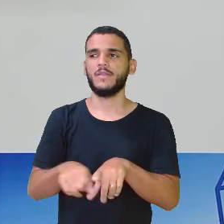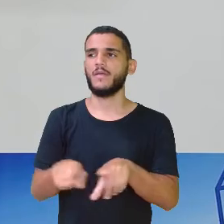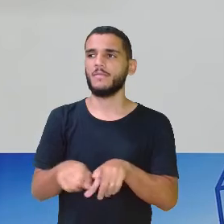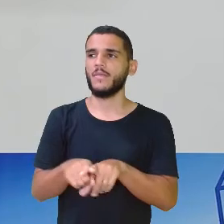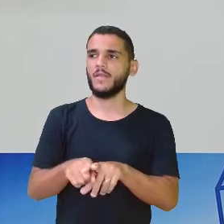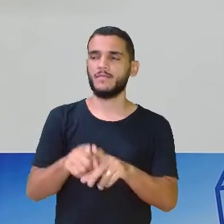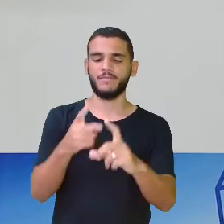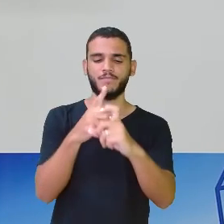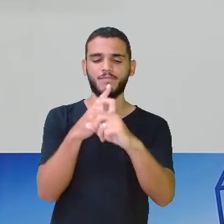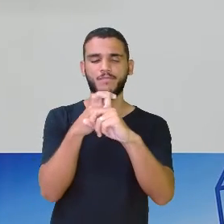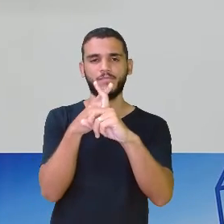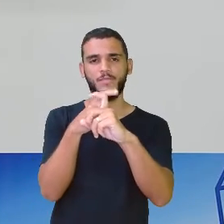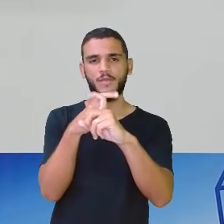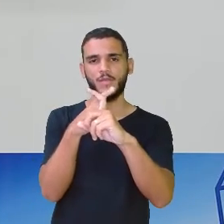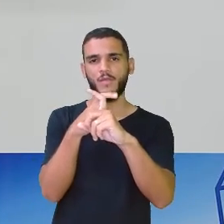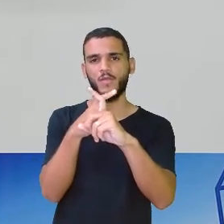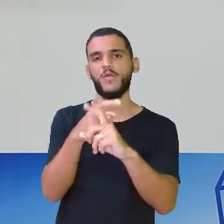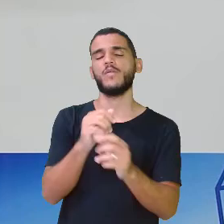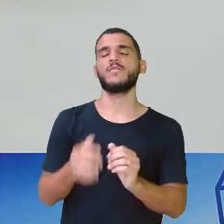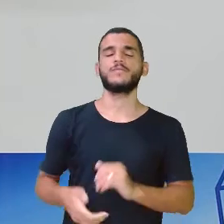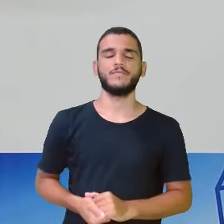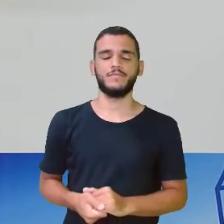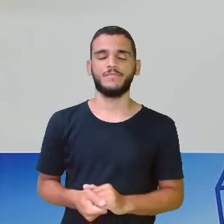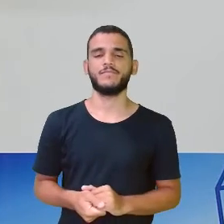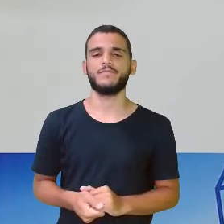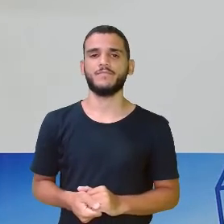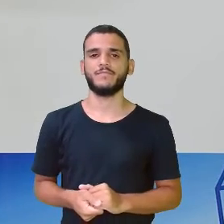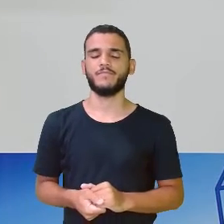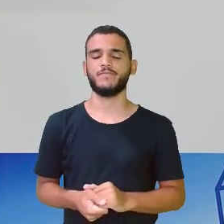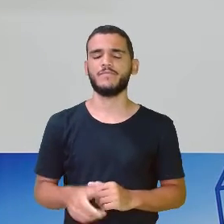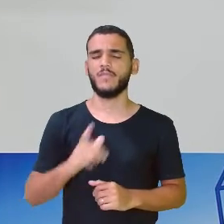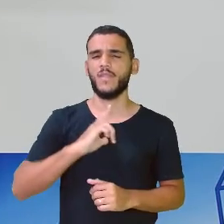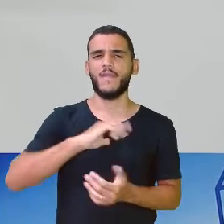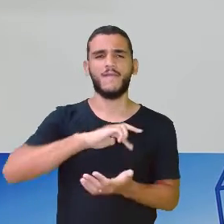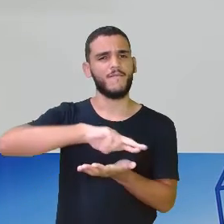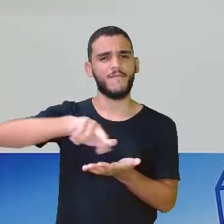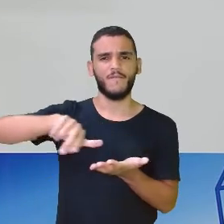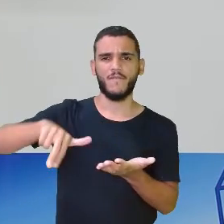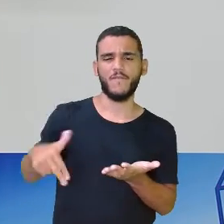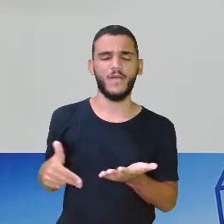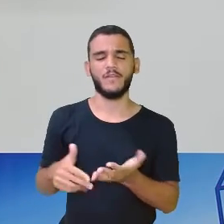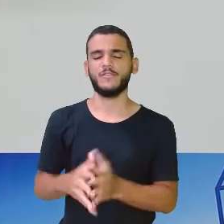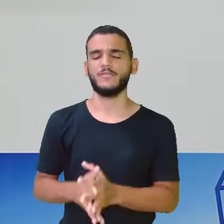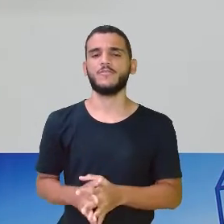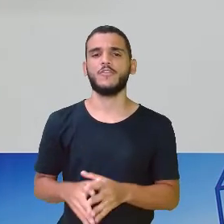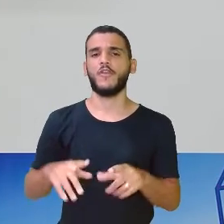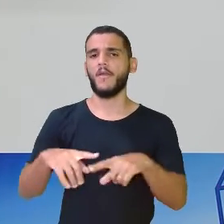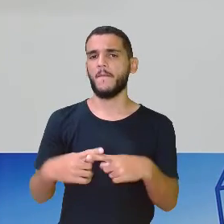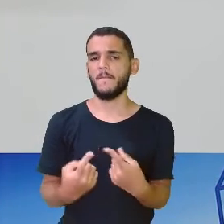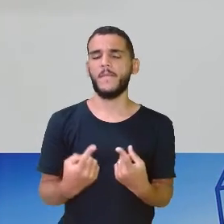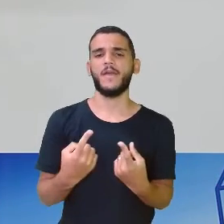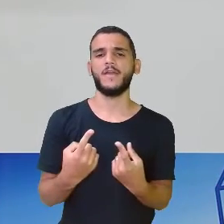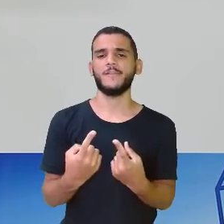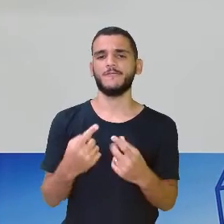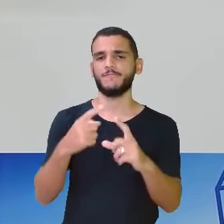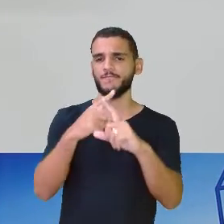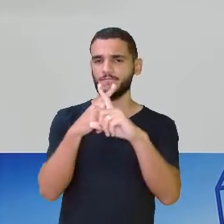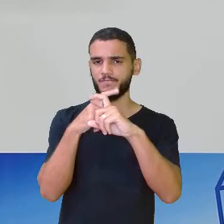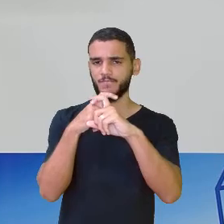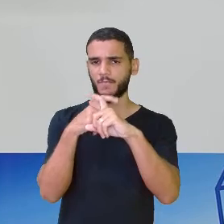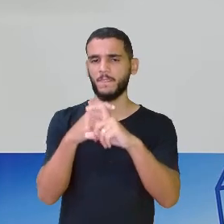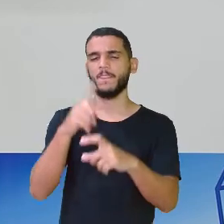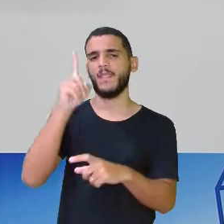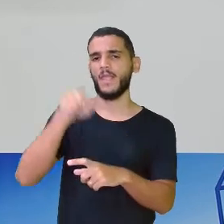está segurando, né, que a gente tem vários tipos de suástica, né, mas essa suástica em específico ela